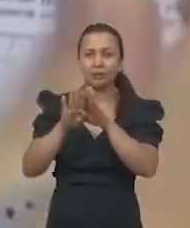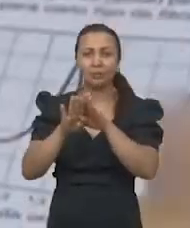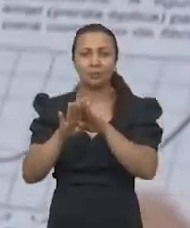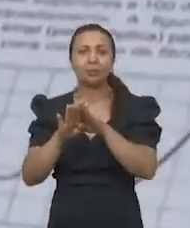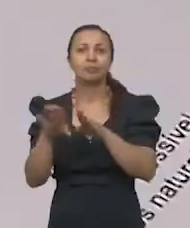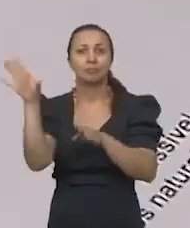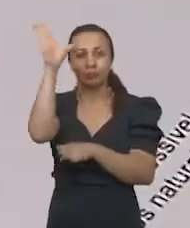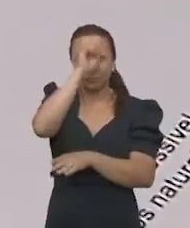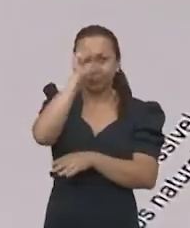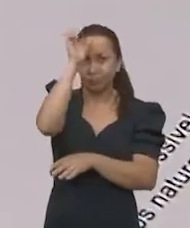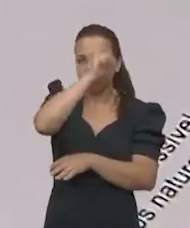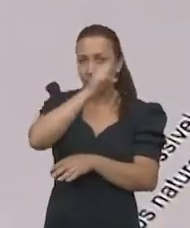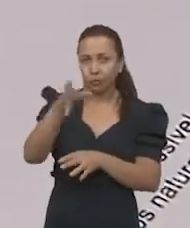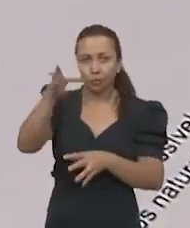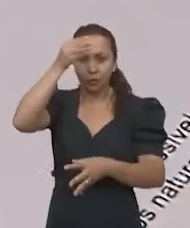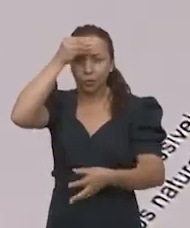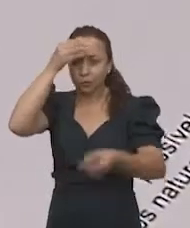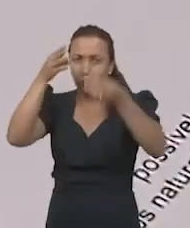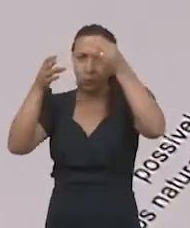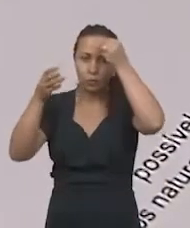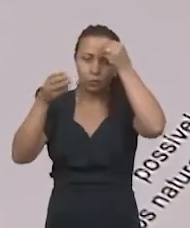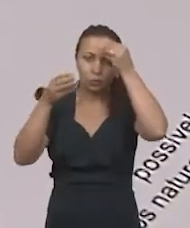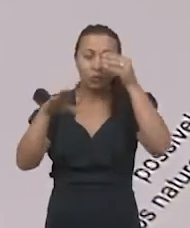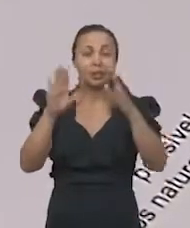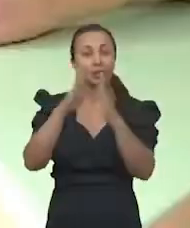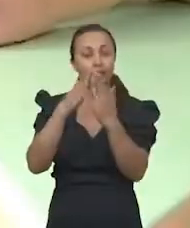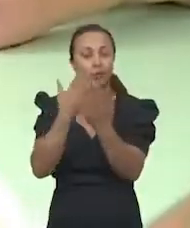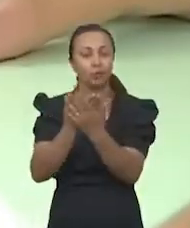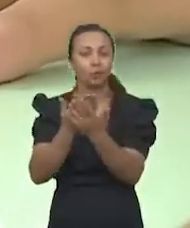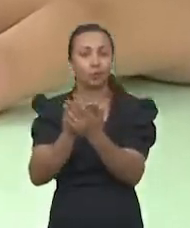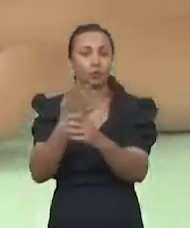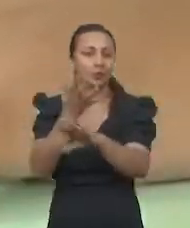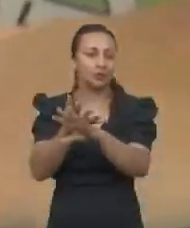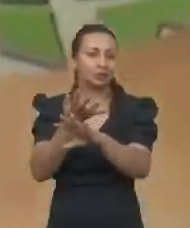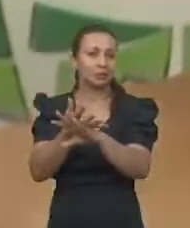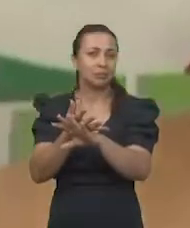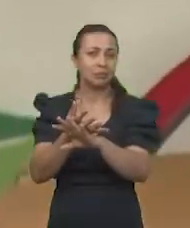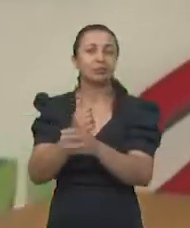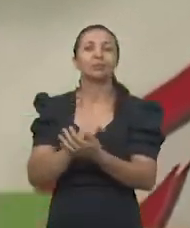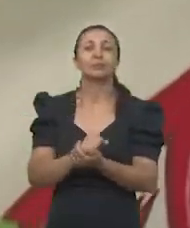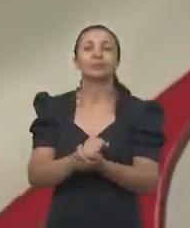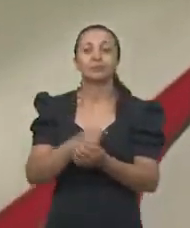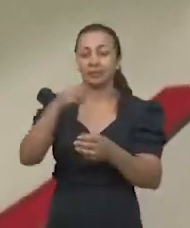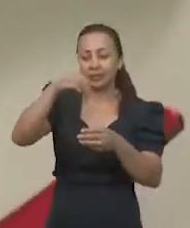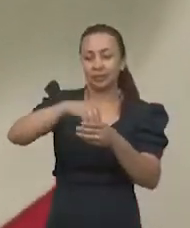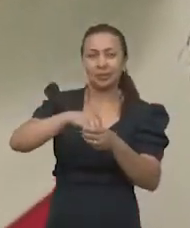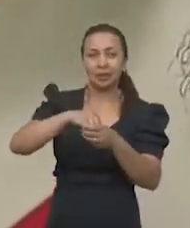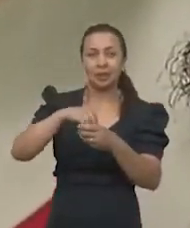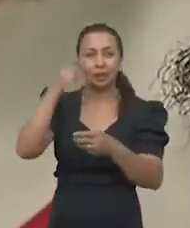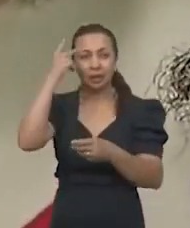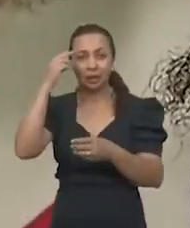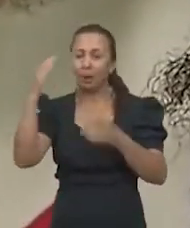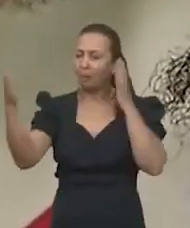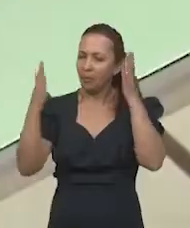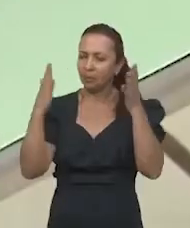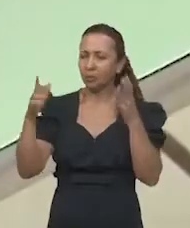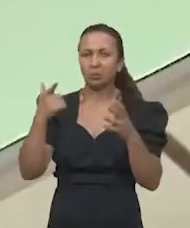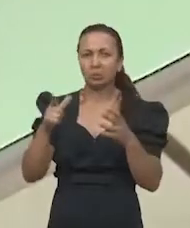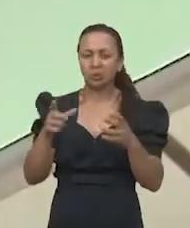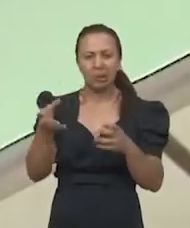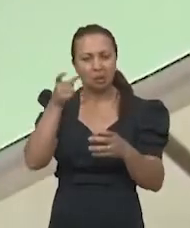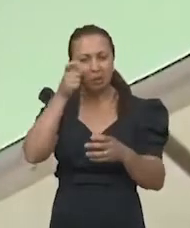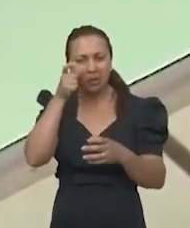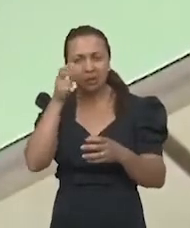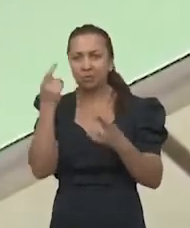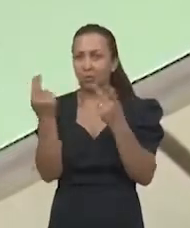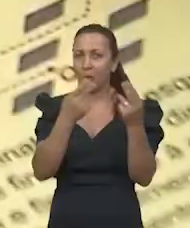a aquisição, né, de conteúdos escolares acadêmicos. A área da educação matemática, mesmo dentro da neuropsicologia, ela não tem o